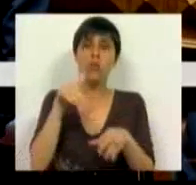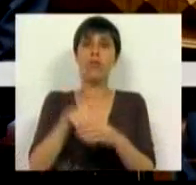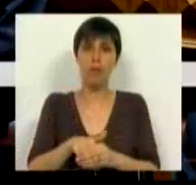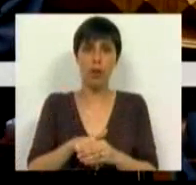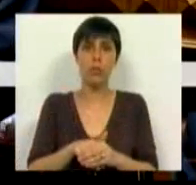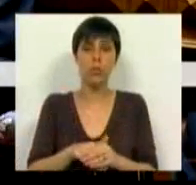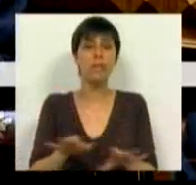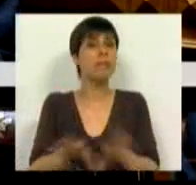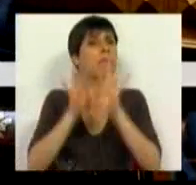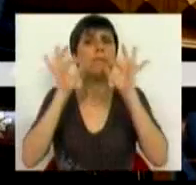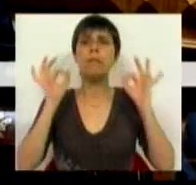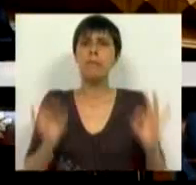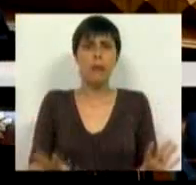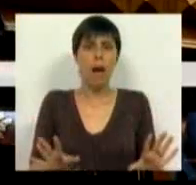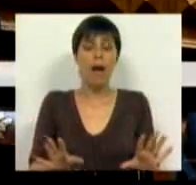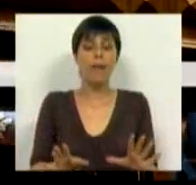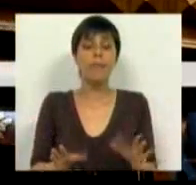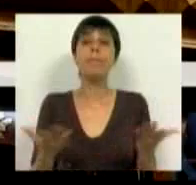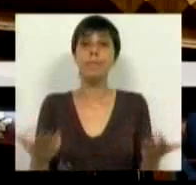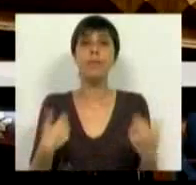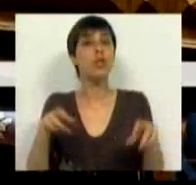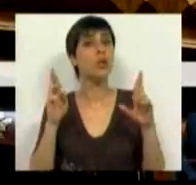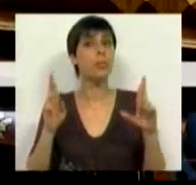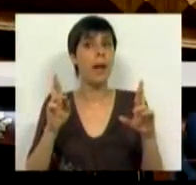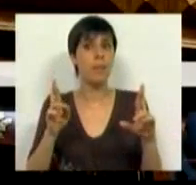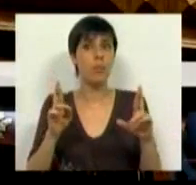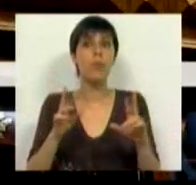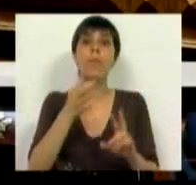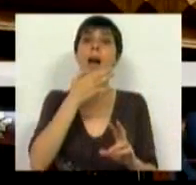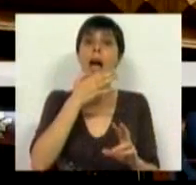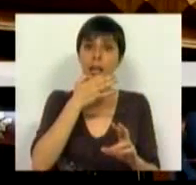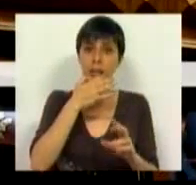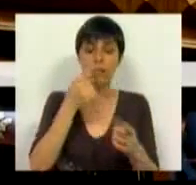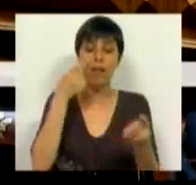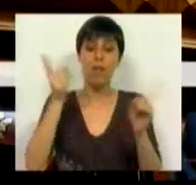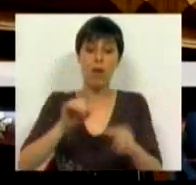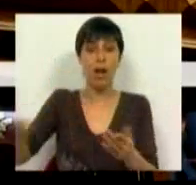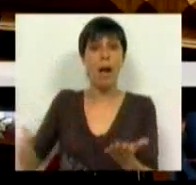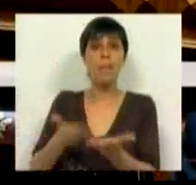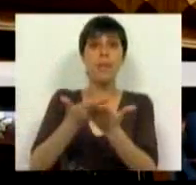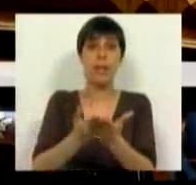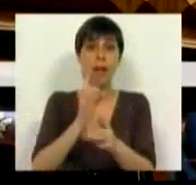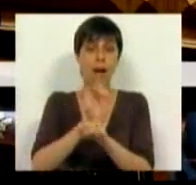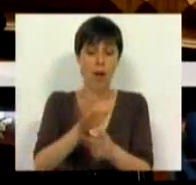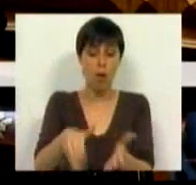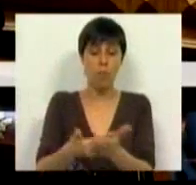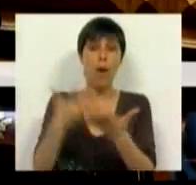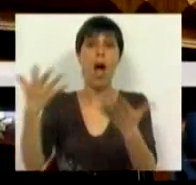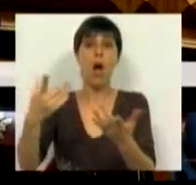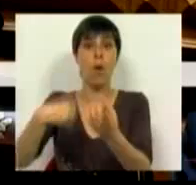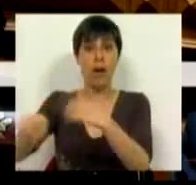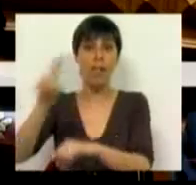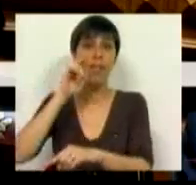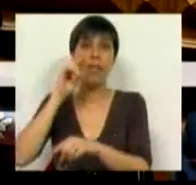voto, da mesma forma que esperamos que quando nós reapresentarmos as propostas que os senhores agora